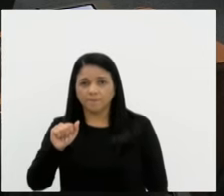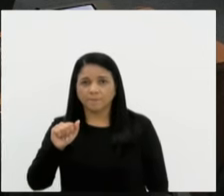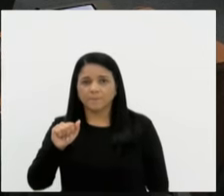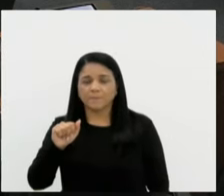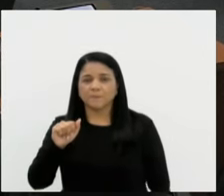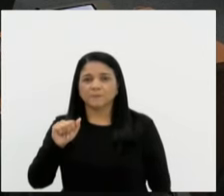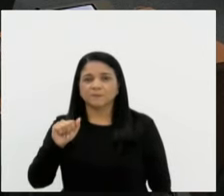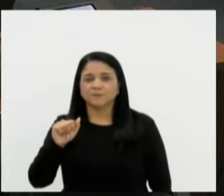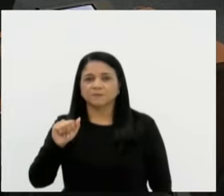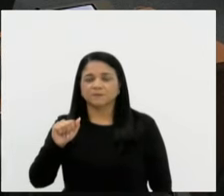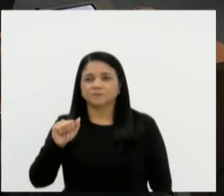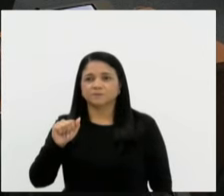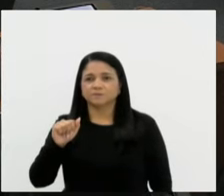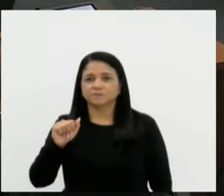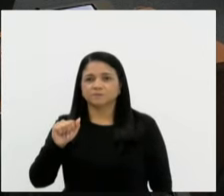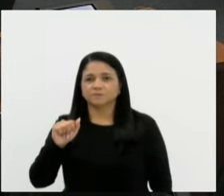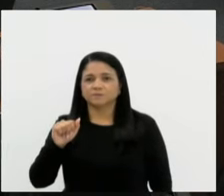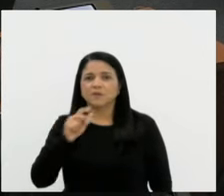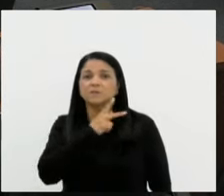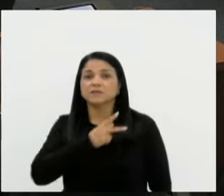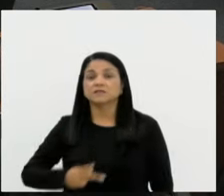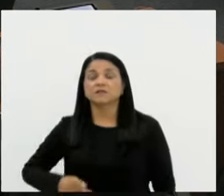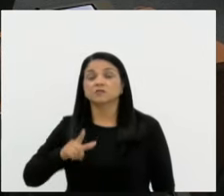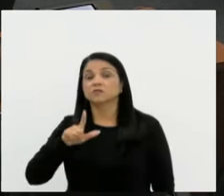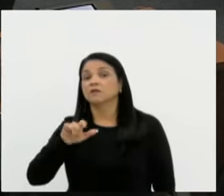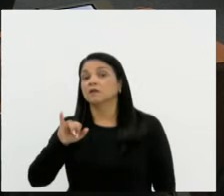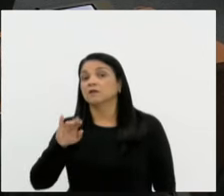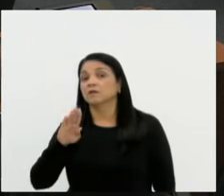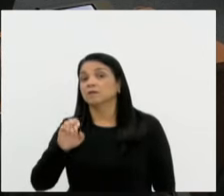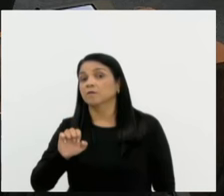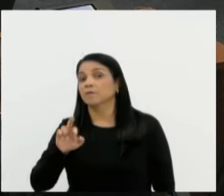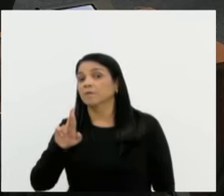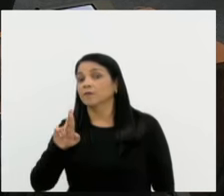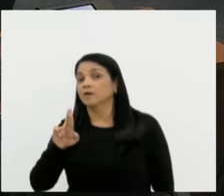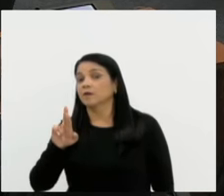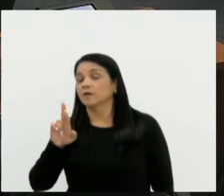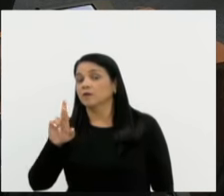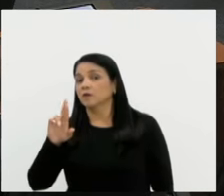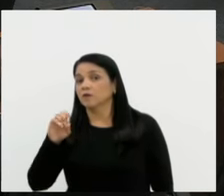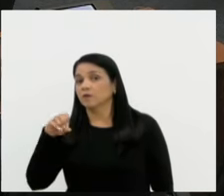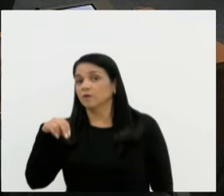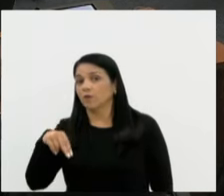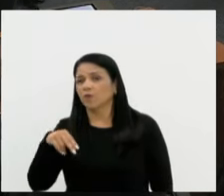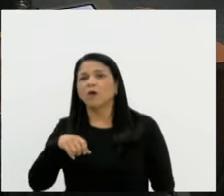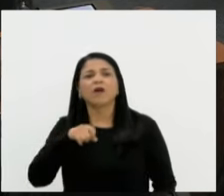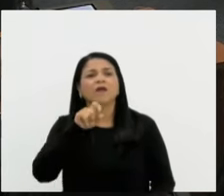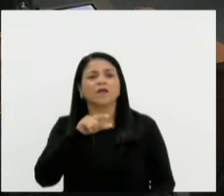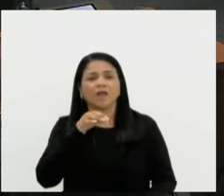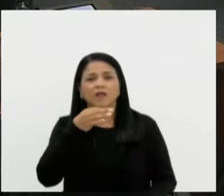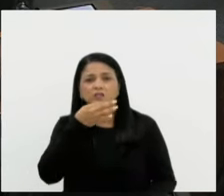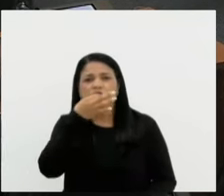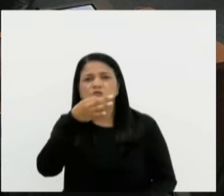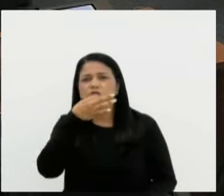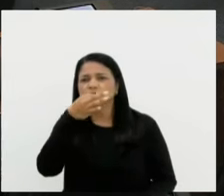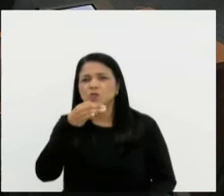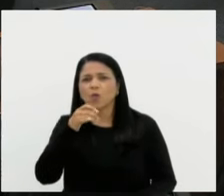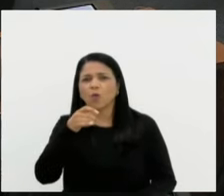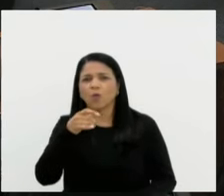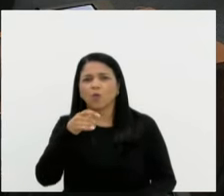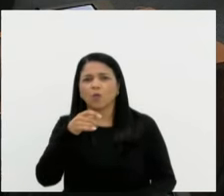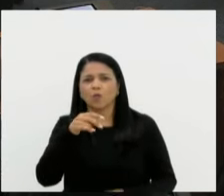Librelon, presidente. Espera aí. Quem está com o microfone aberto? Librelon e Vitor